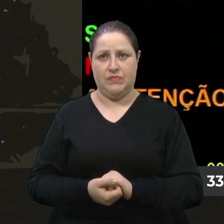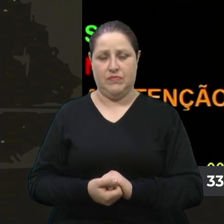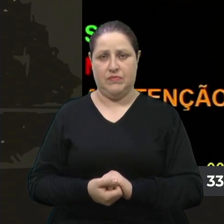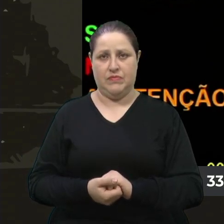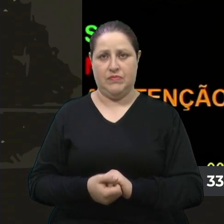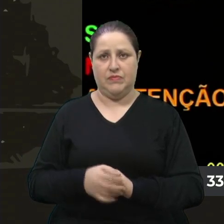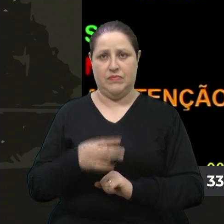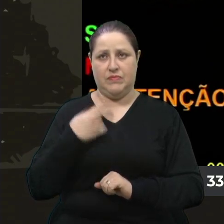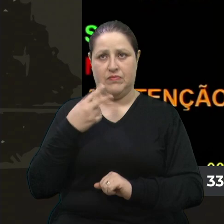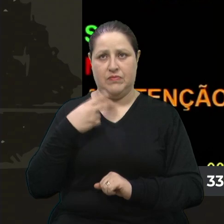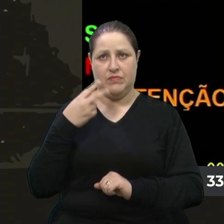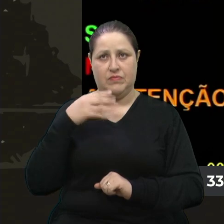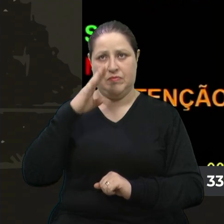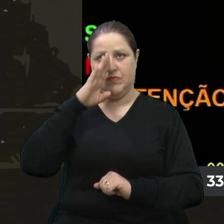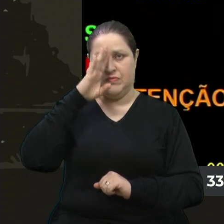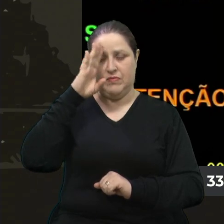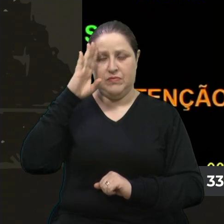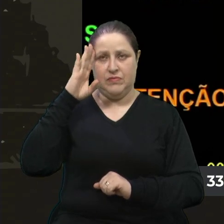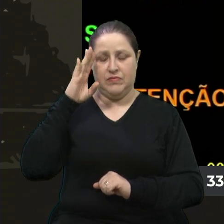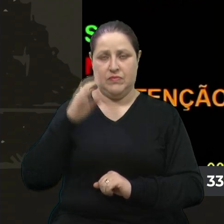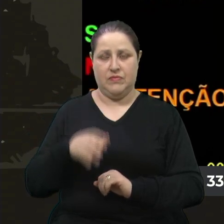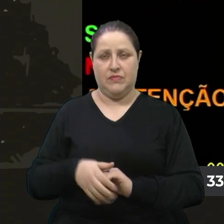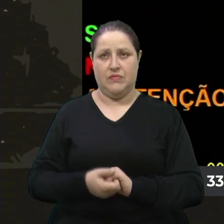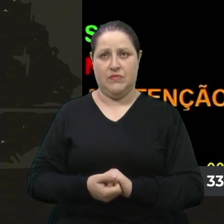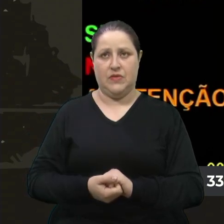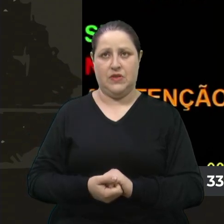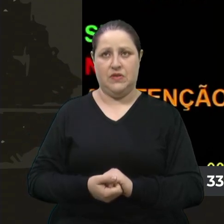Vereador Adriano Bressan, como vota?